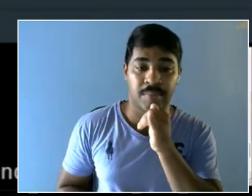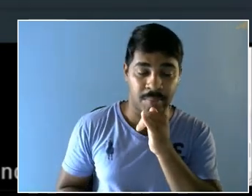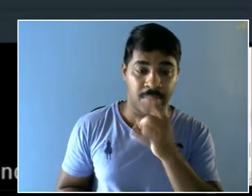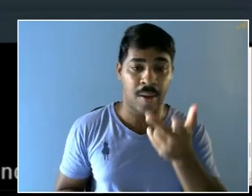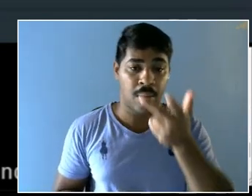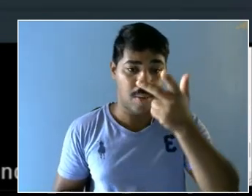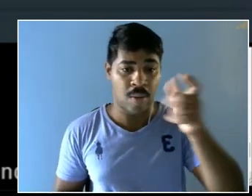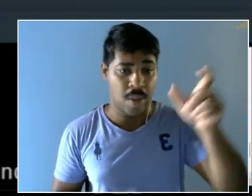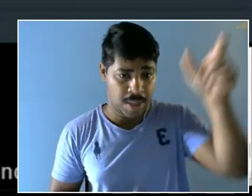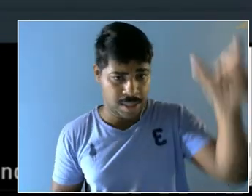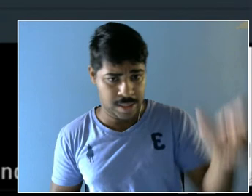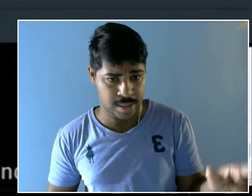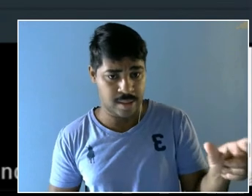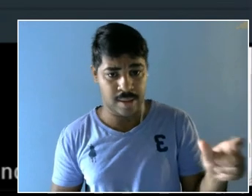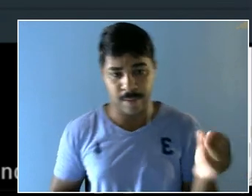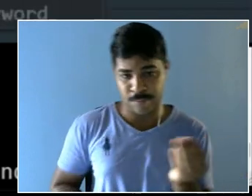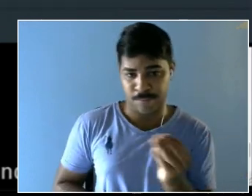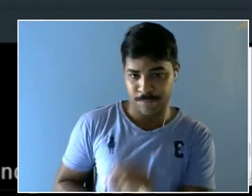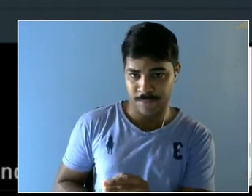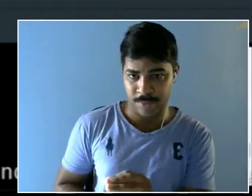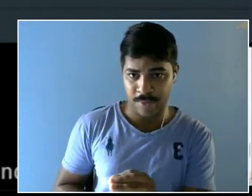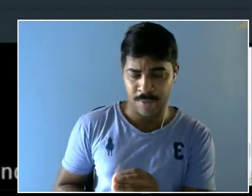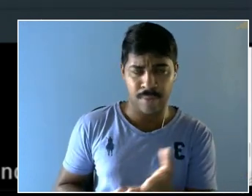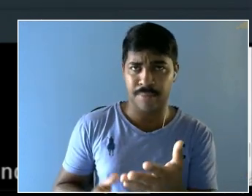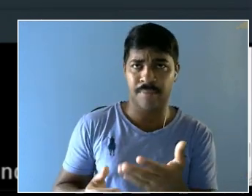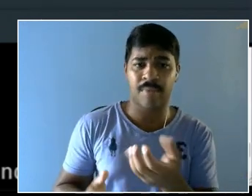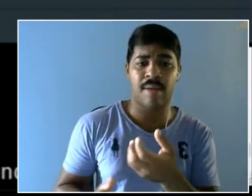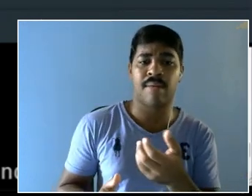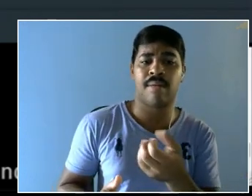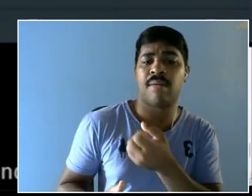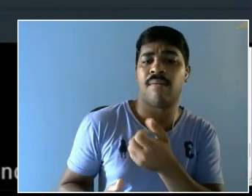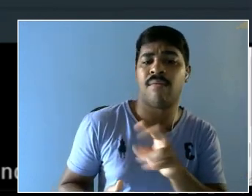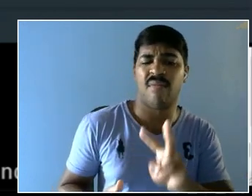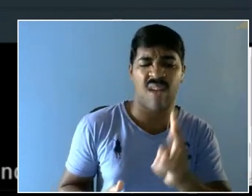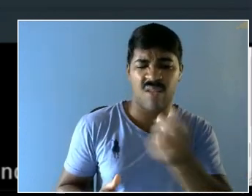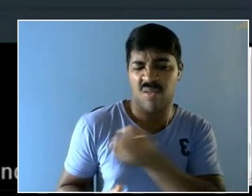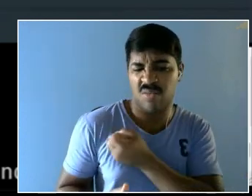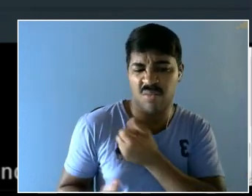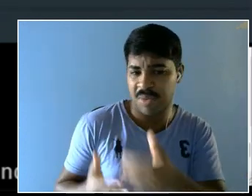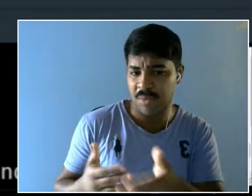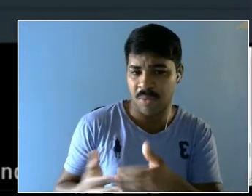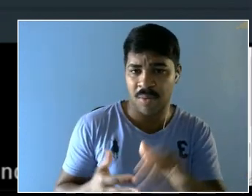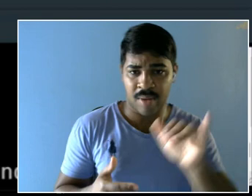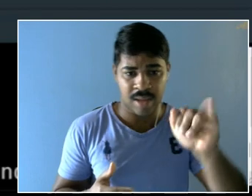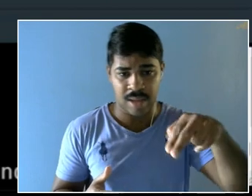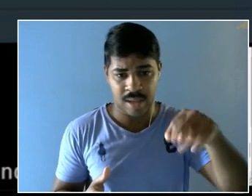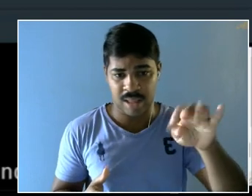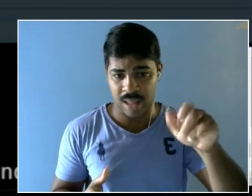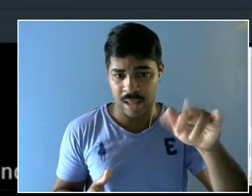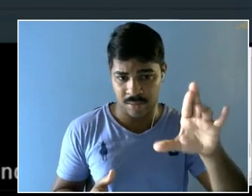certo? E esse valor é do tipo inteiro, né? Então vai ser tipo um número, né? Aí você vai fazer o